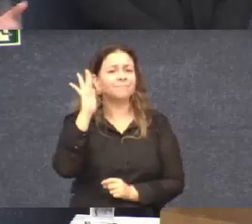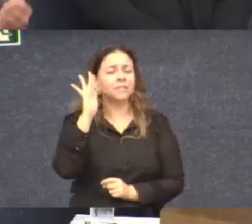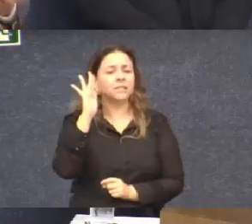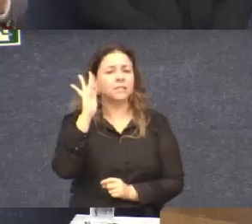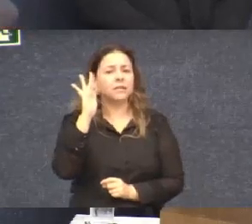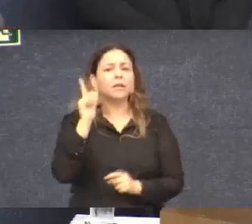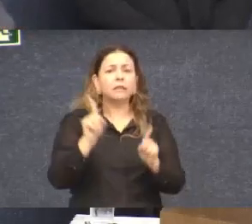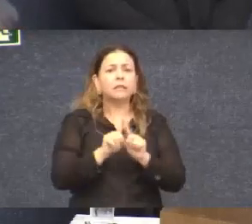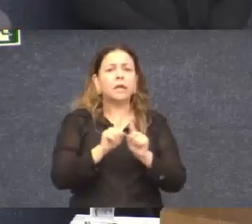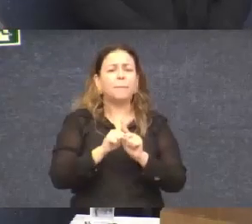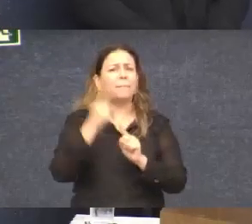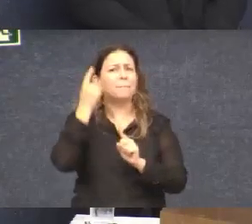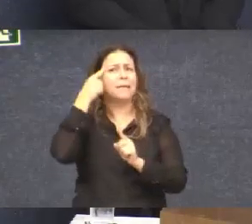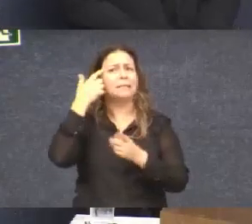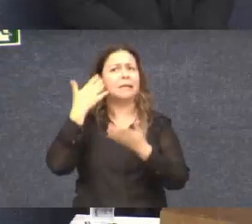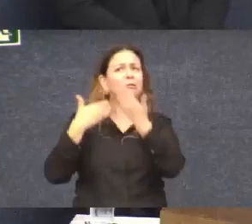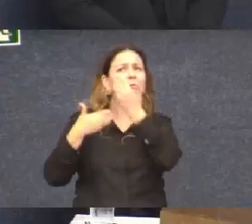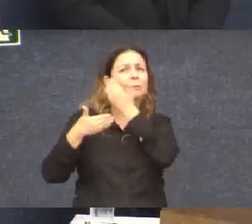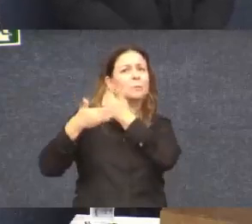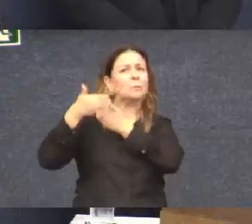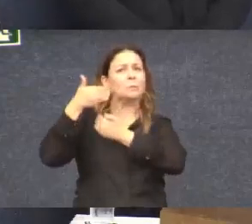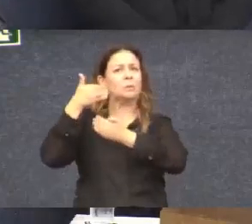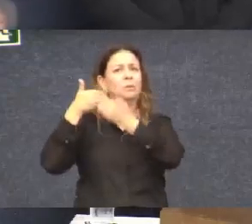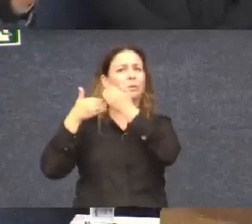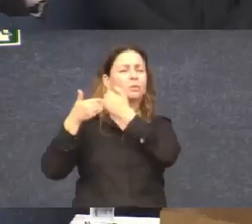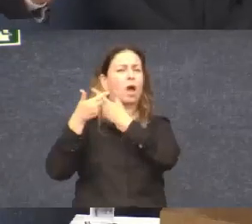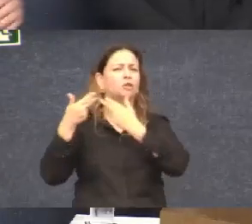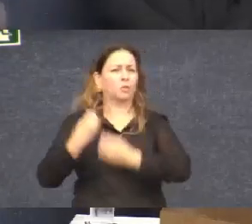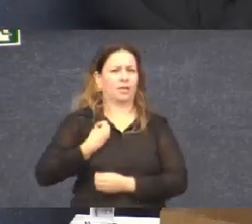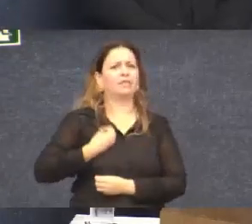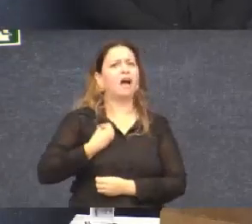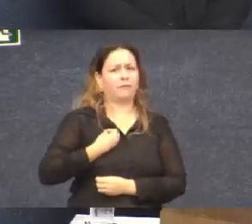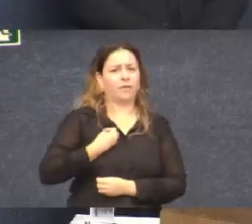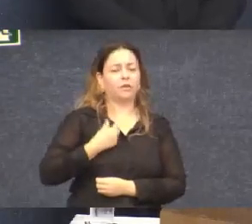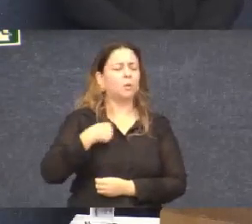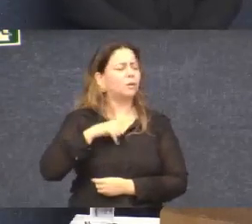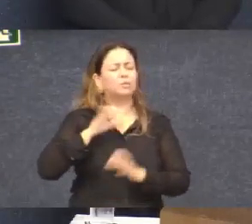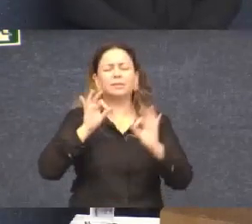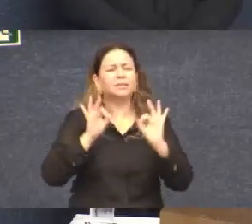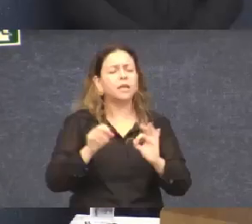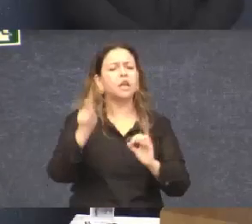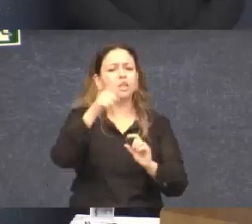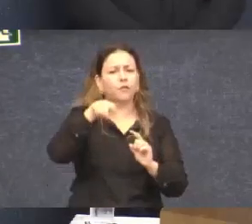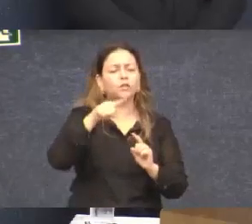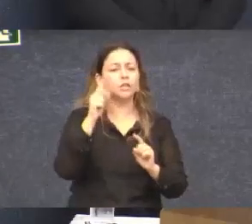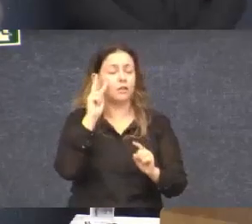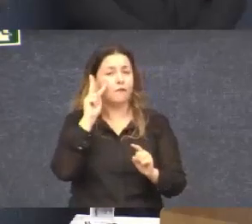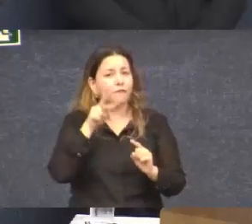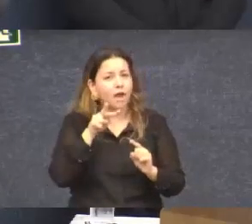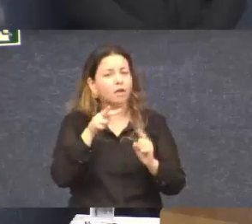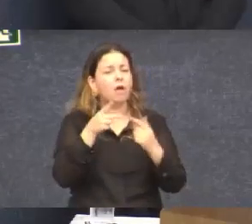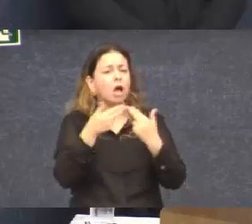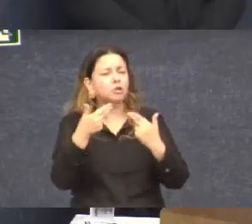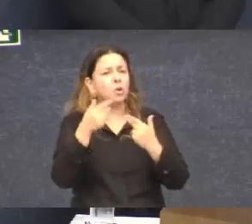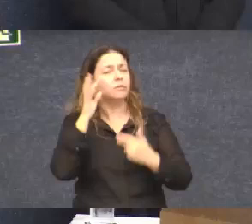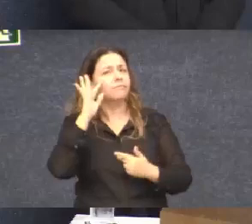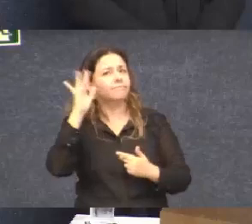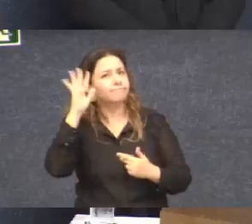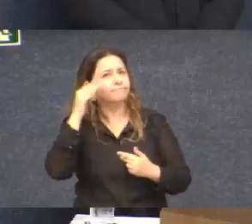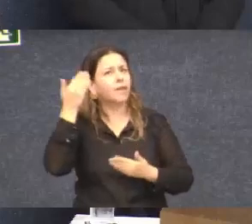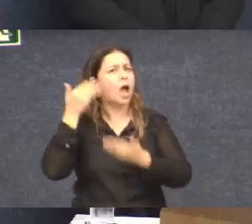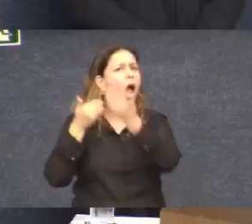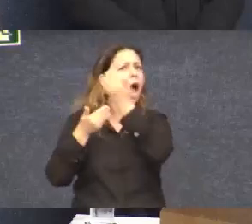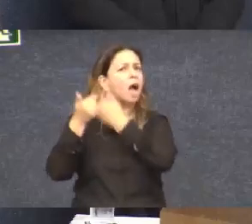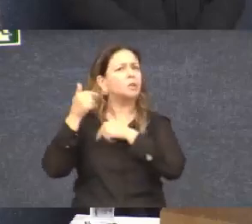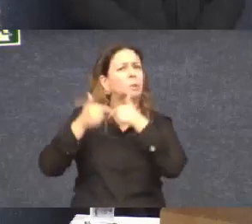e voltando o filme da sua vida. Eu tenho certeza que nessa noite vocês estão olhando para trás, né, dona Vilma, nosso presidente